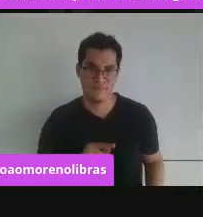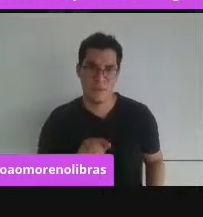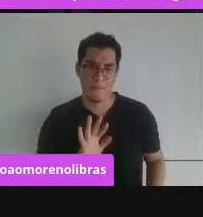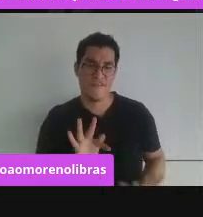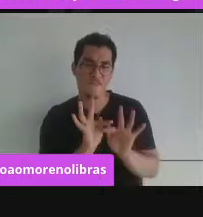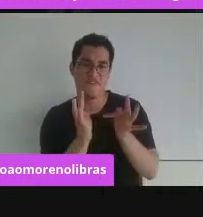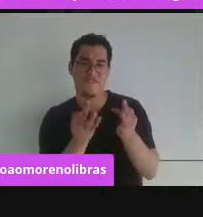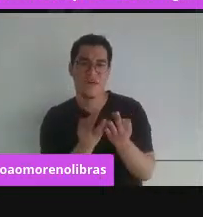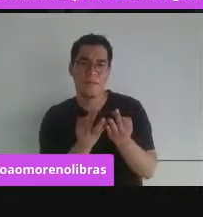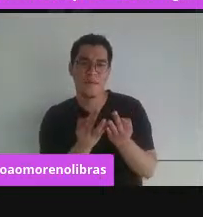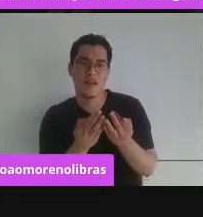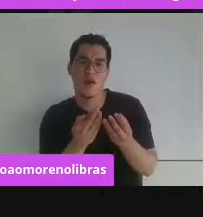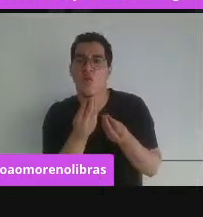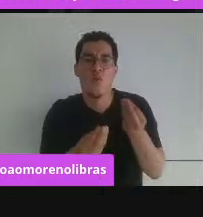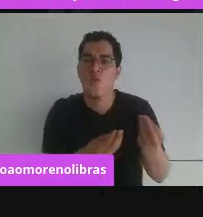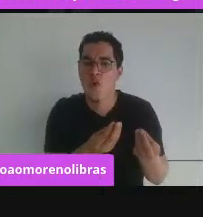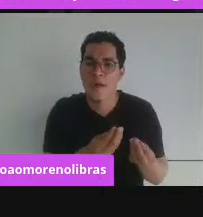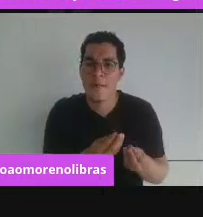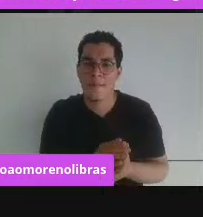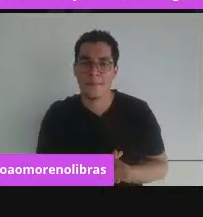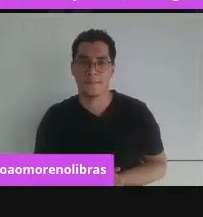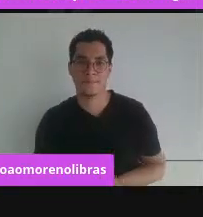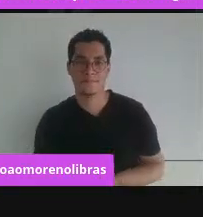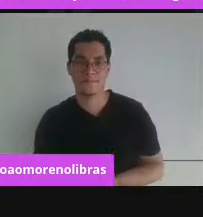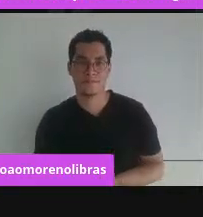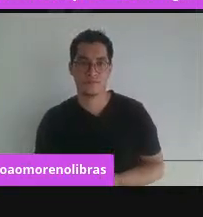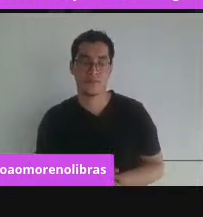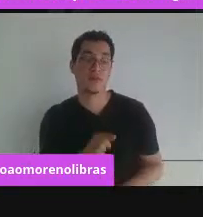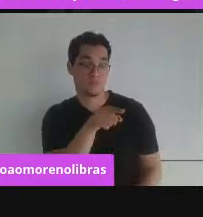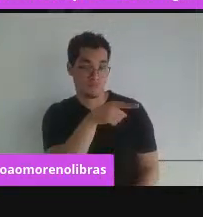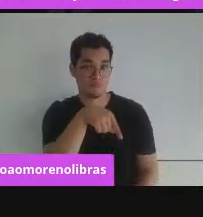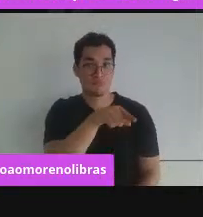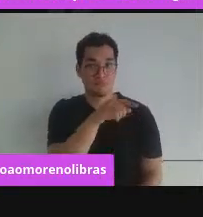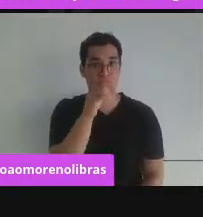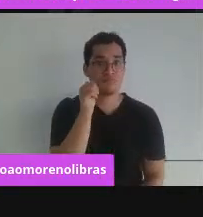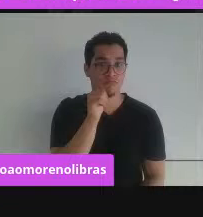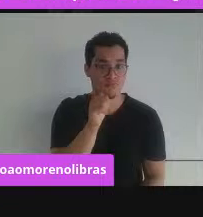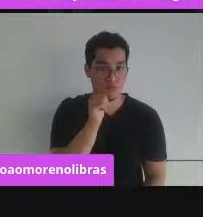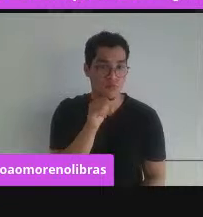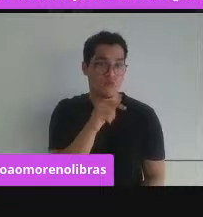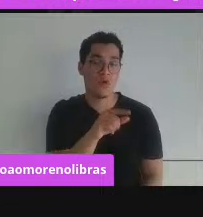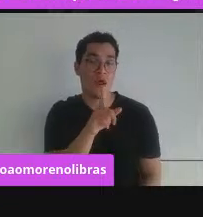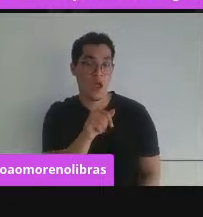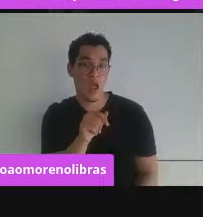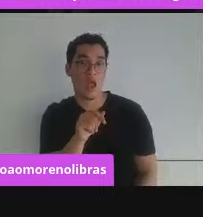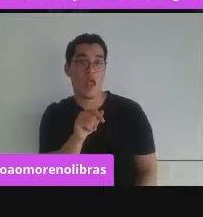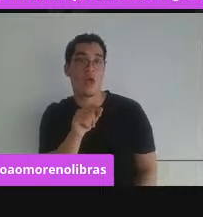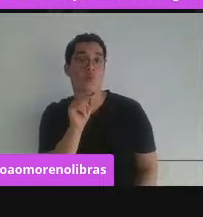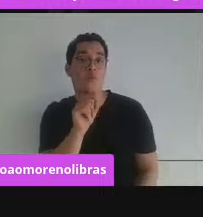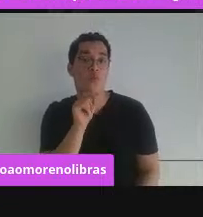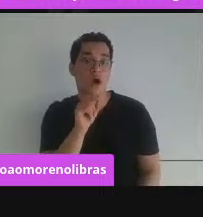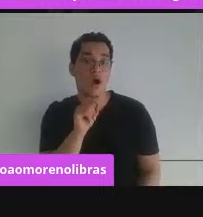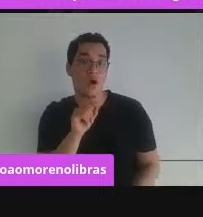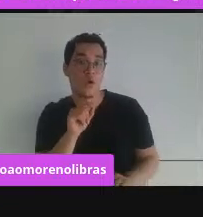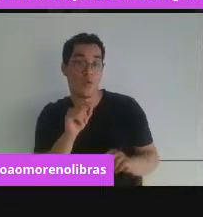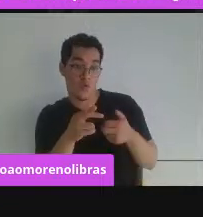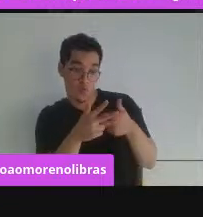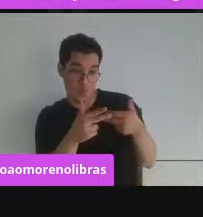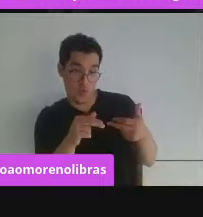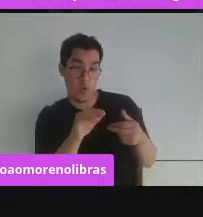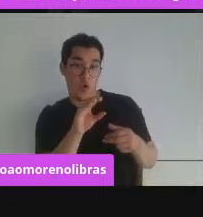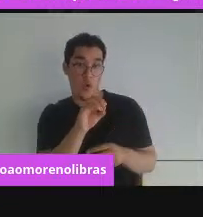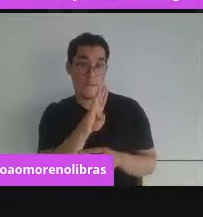as detentas constituem o objeto de referenciação do enunciado, que expressa, do enunciador, desculpem,